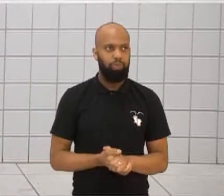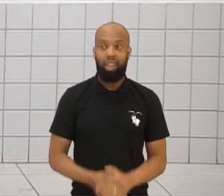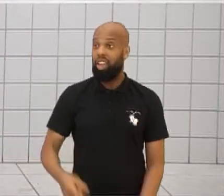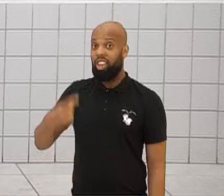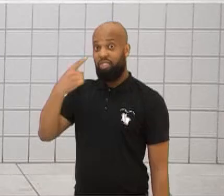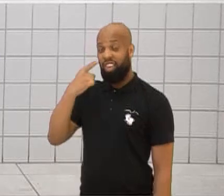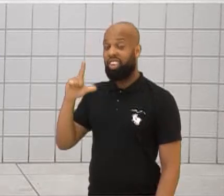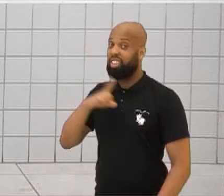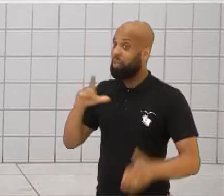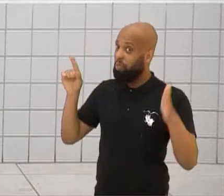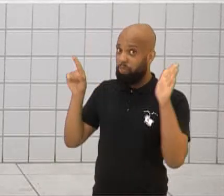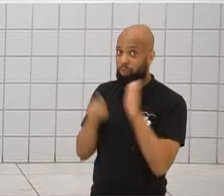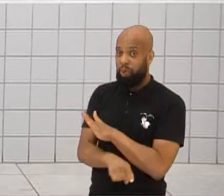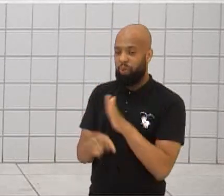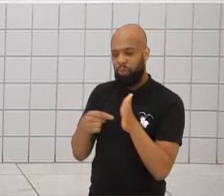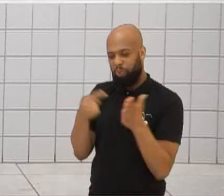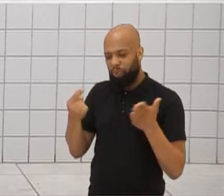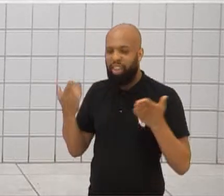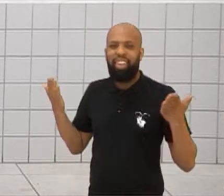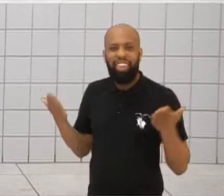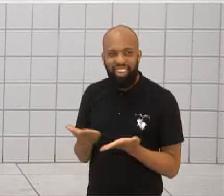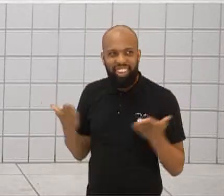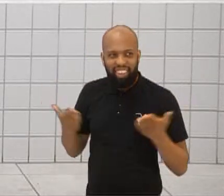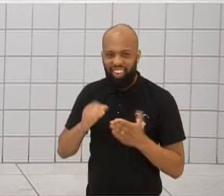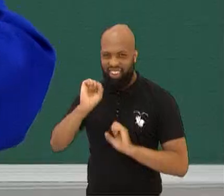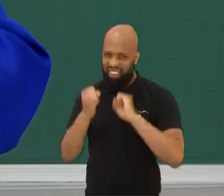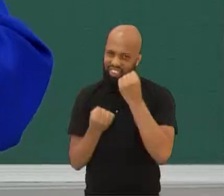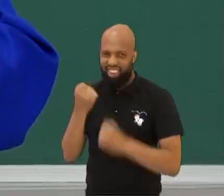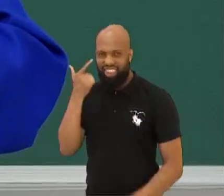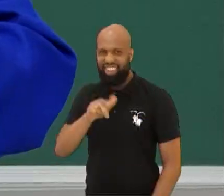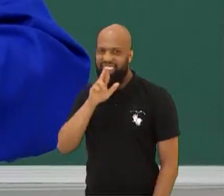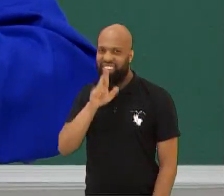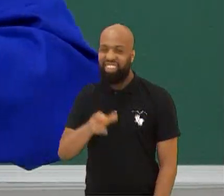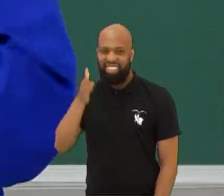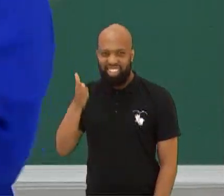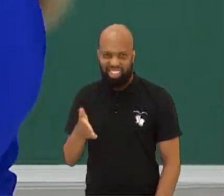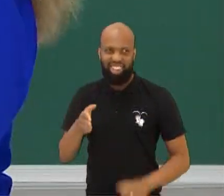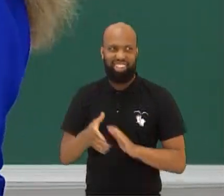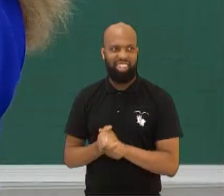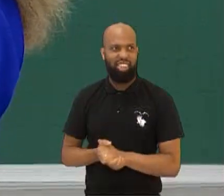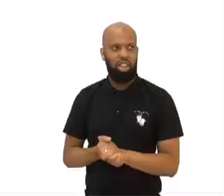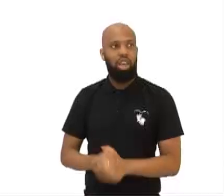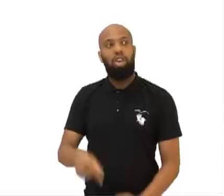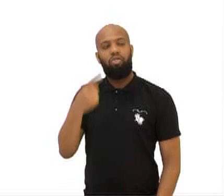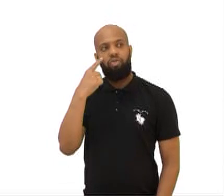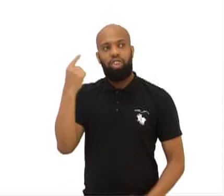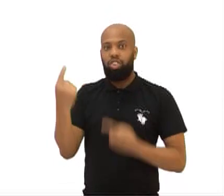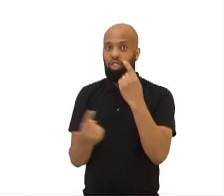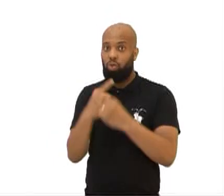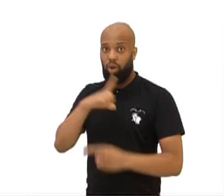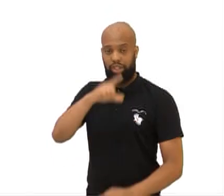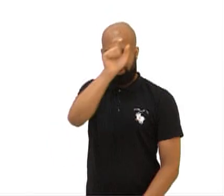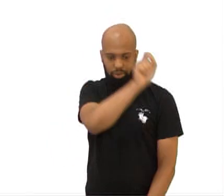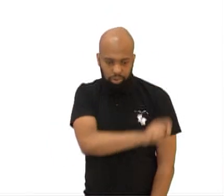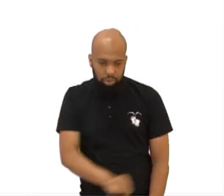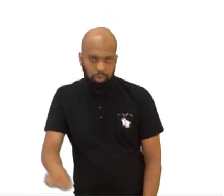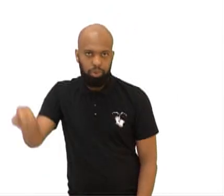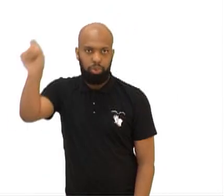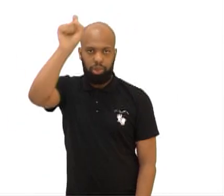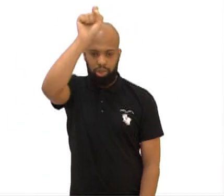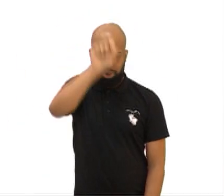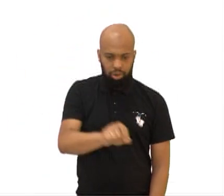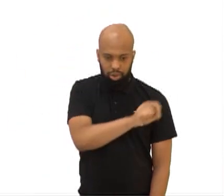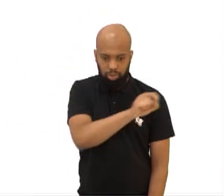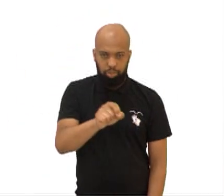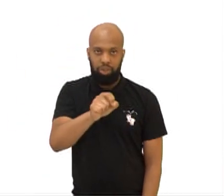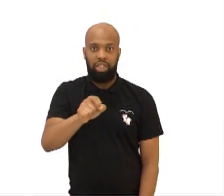Opa, o nosso quiz, o primeiro quiz. Animados aí para responder? Participem! Em quais quadrantes do ciclo trigonométrico o